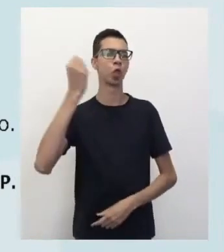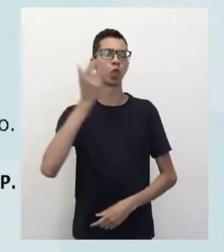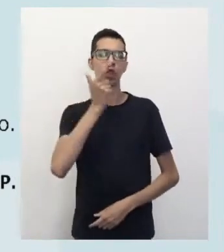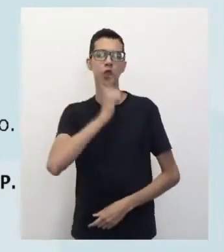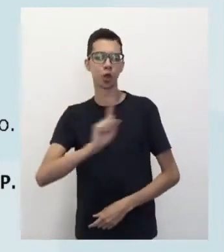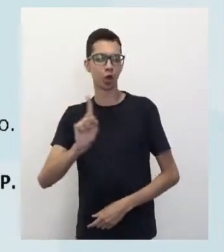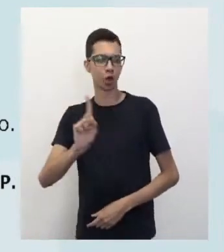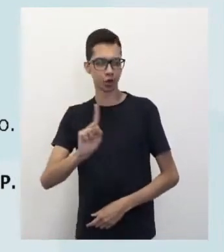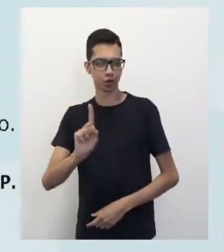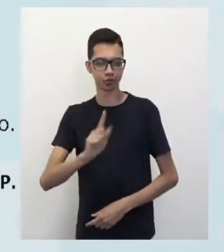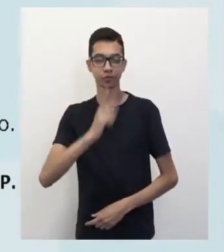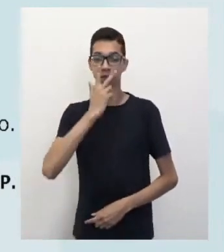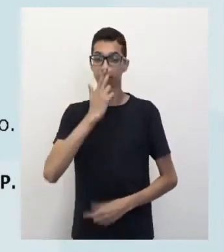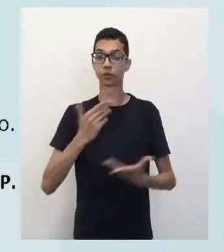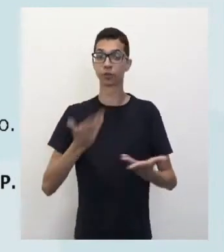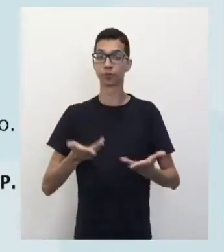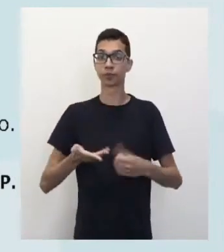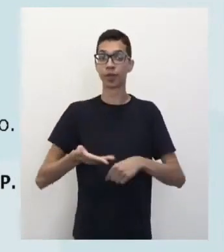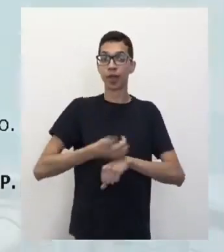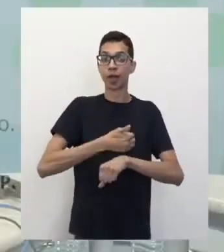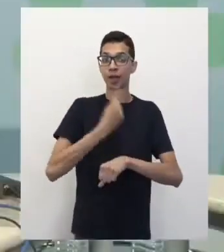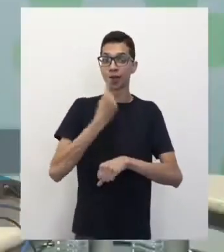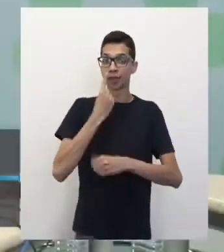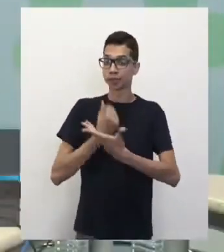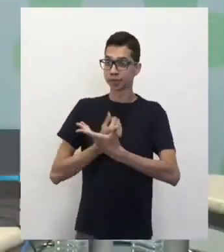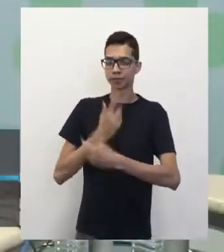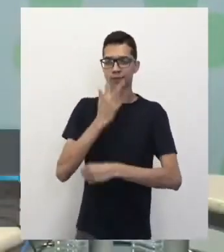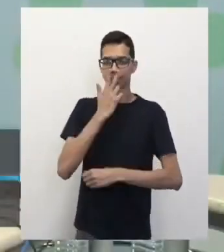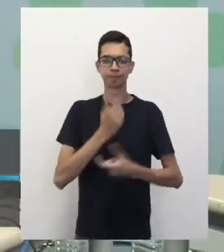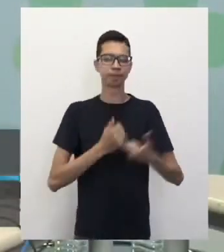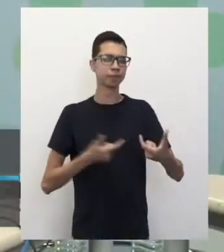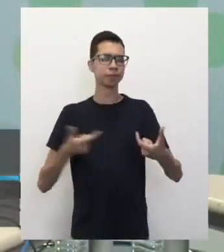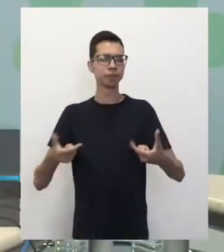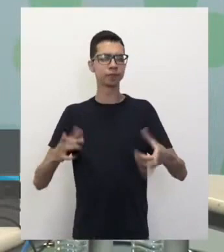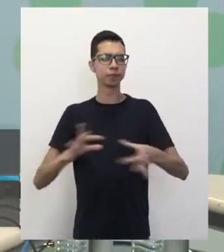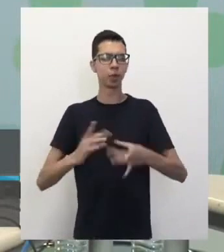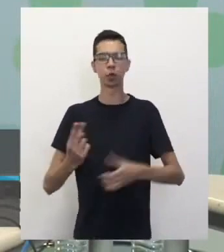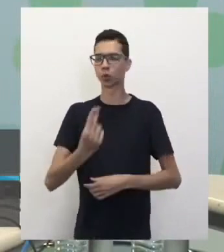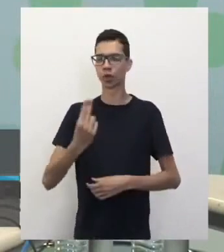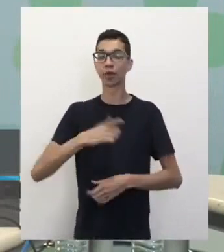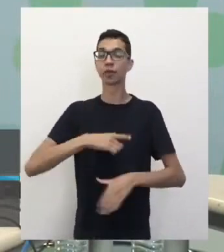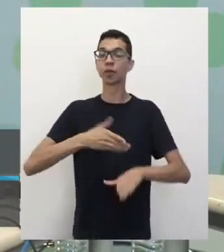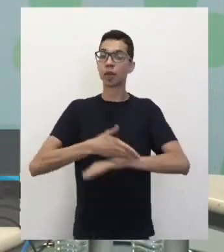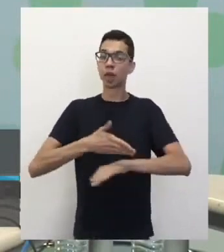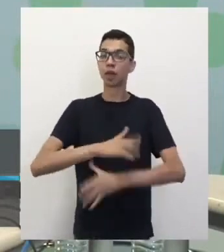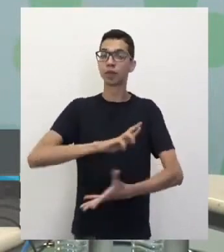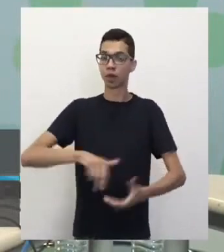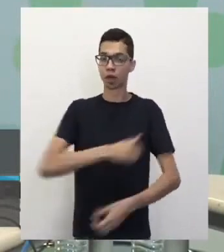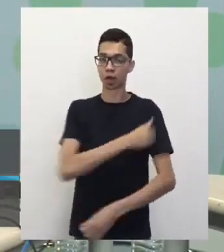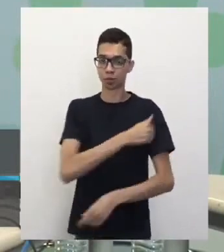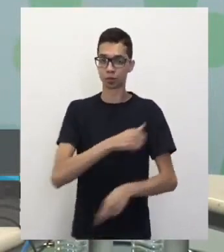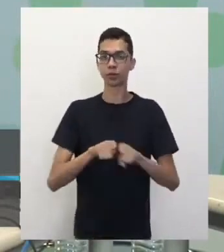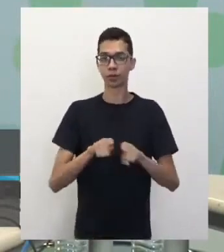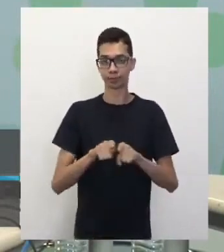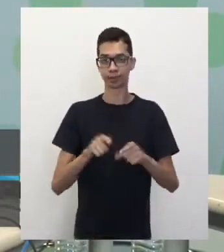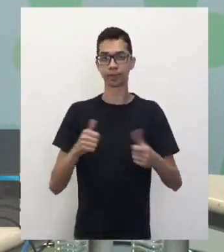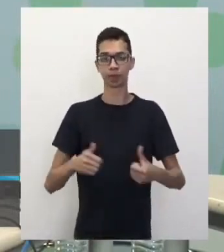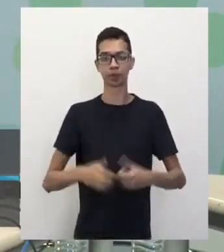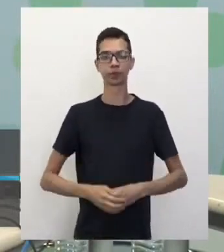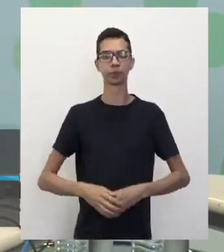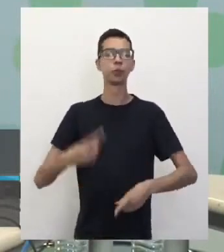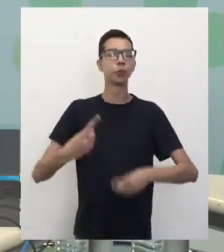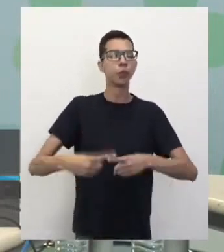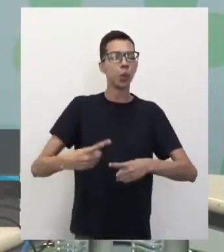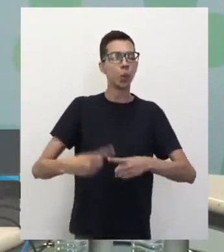essa anterior aí é que a conjunção não coube. Aí tem várias participações agora de alunos também, tá? Pois,